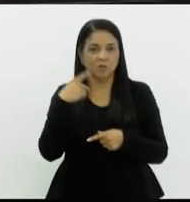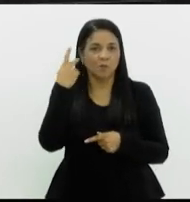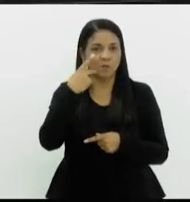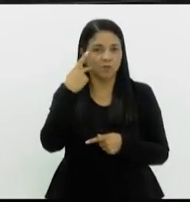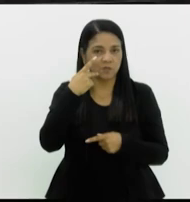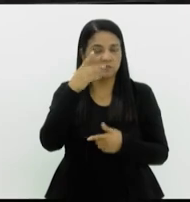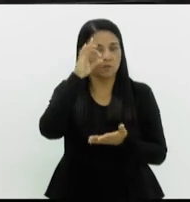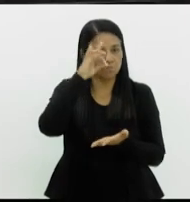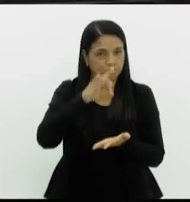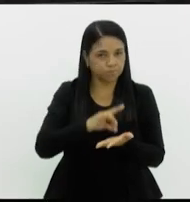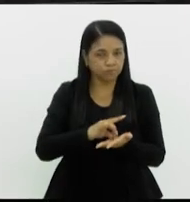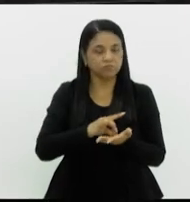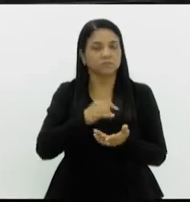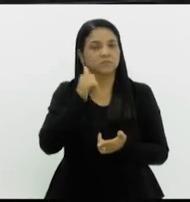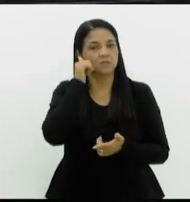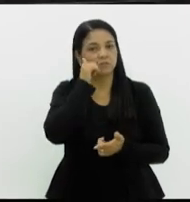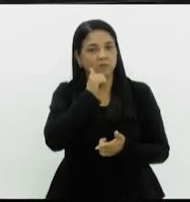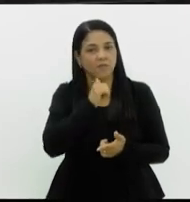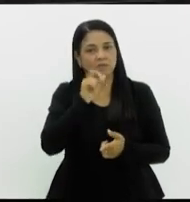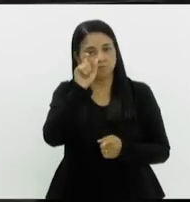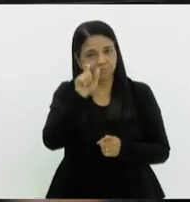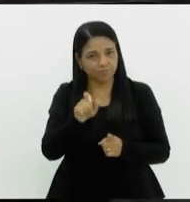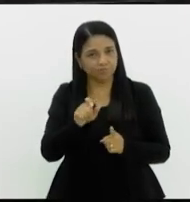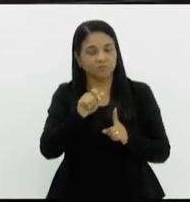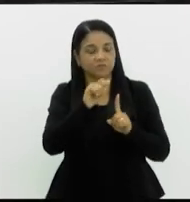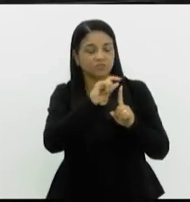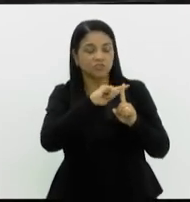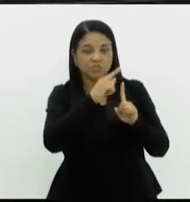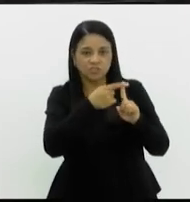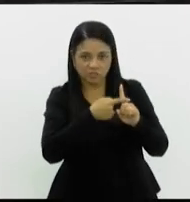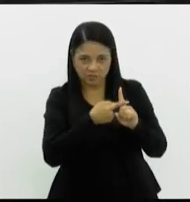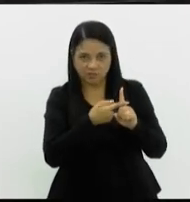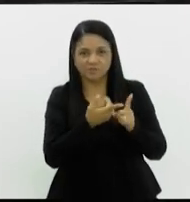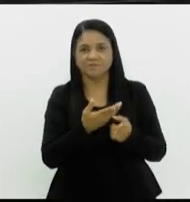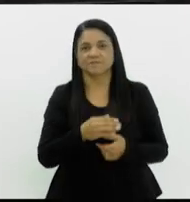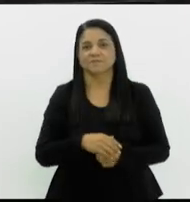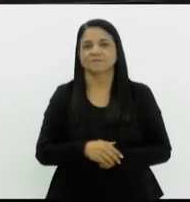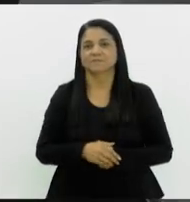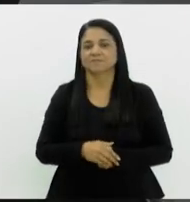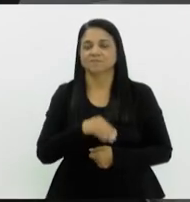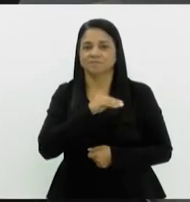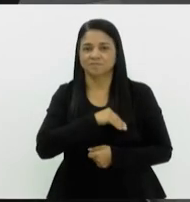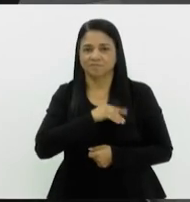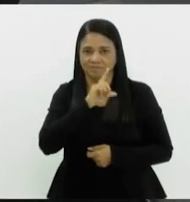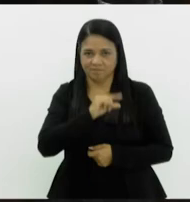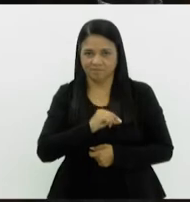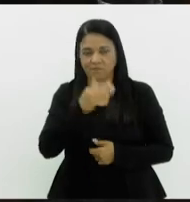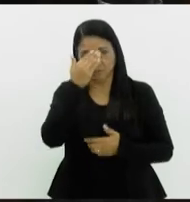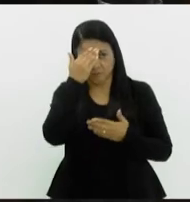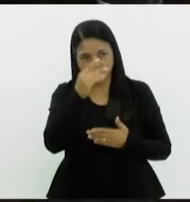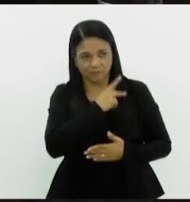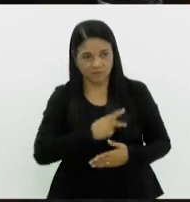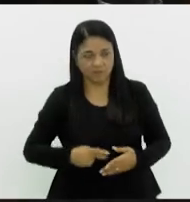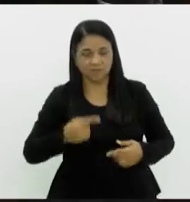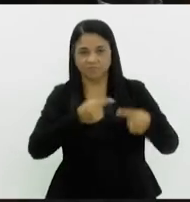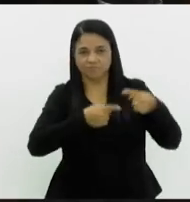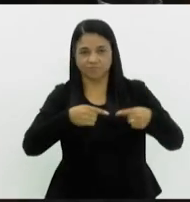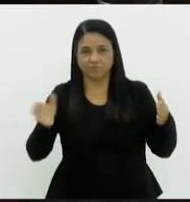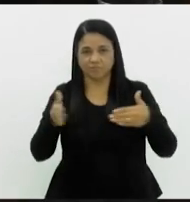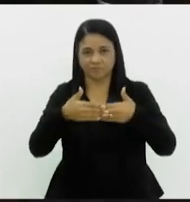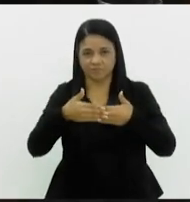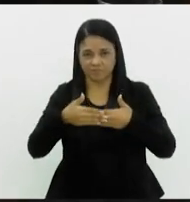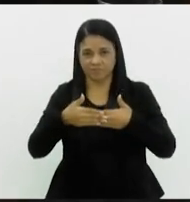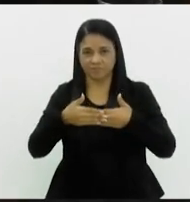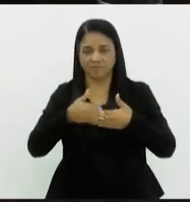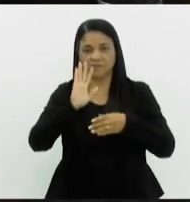mulheres gestantes de baixa renda. Muito obrigada, senhora presidenta. Não havendo mais que querer discutir, encerrada a